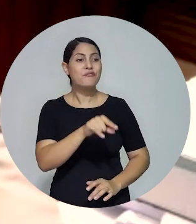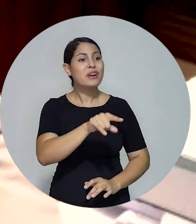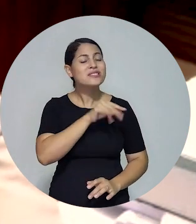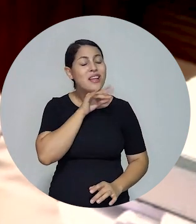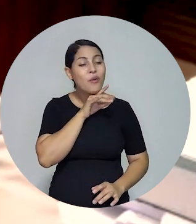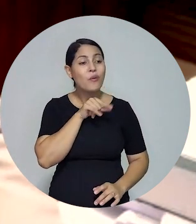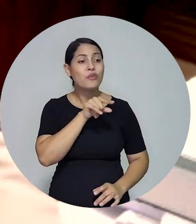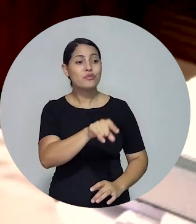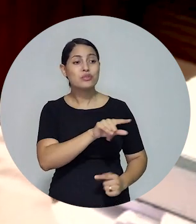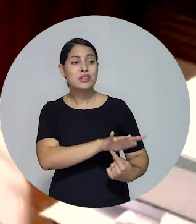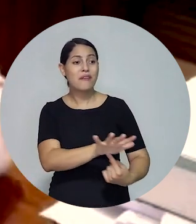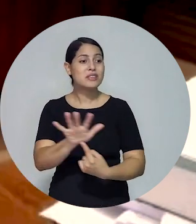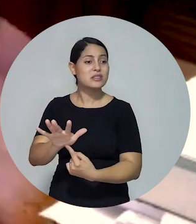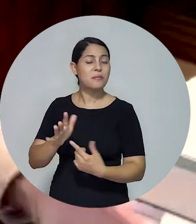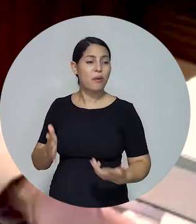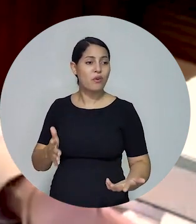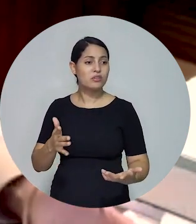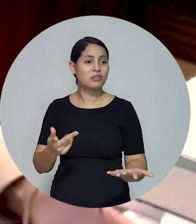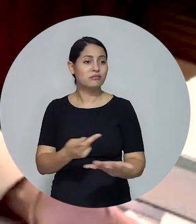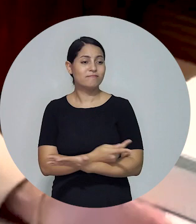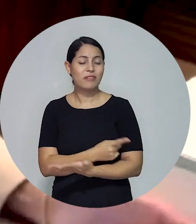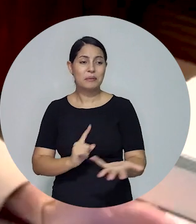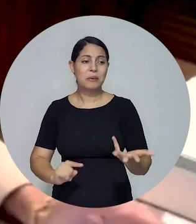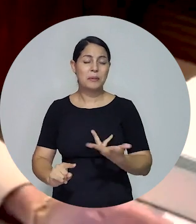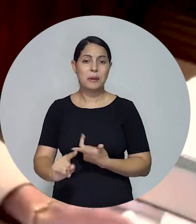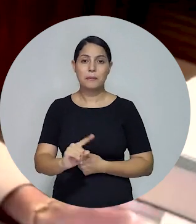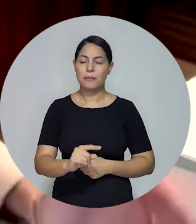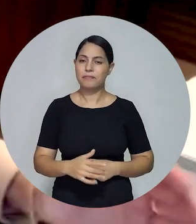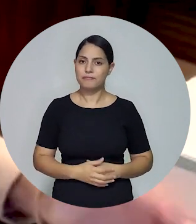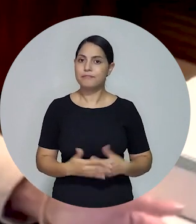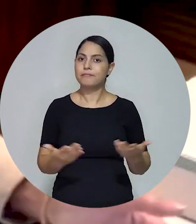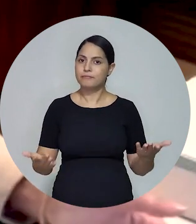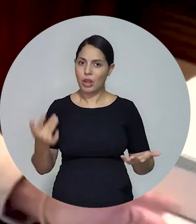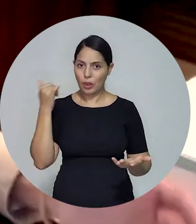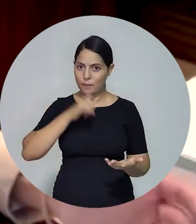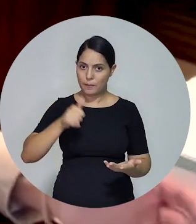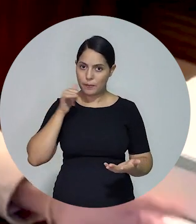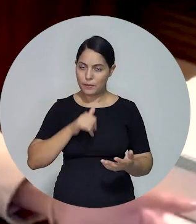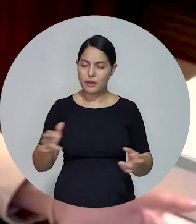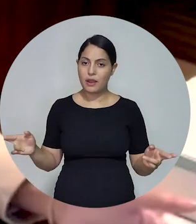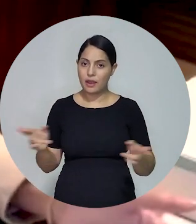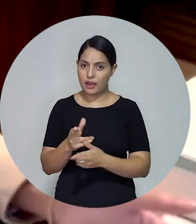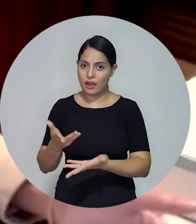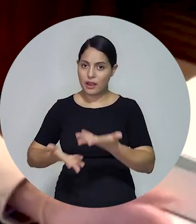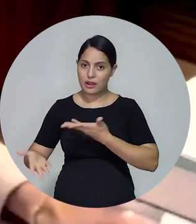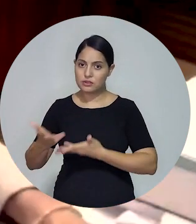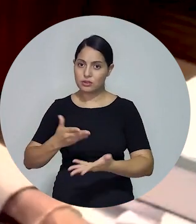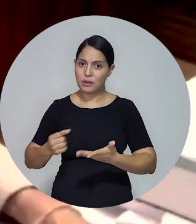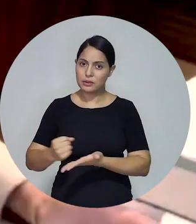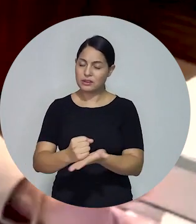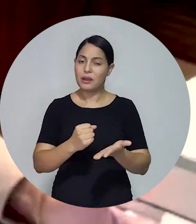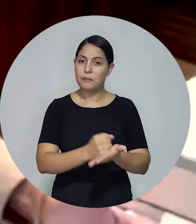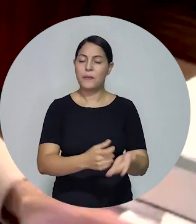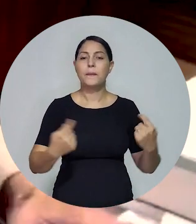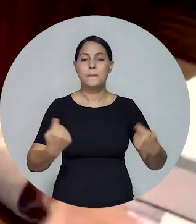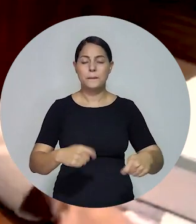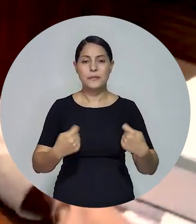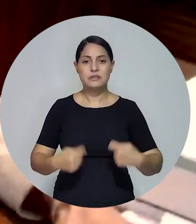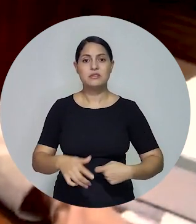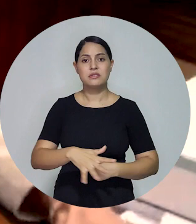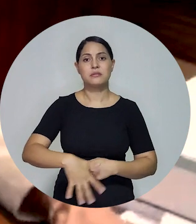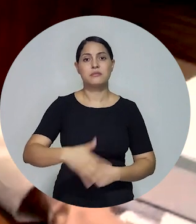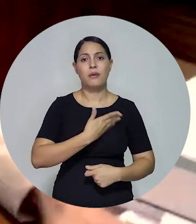ruim, você vai ser exposta, e todas as consequências daí decorrentes. E mulher precisa da rede de apoio muito